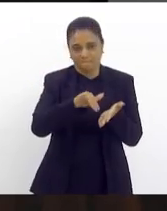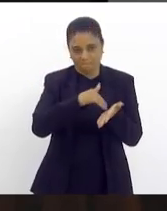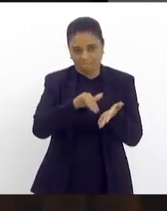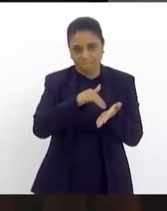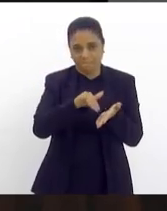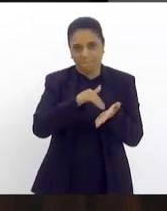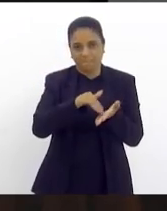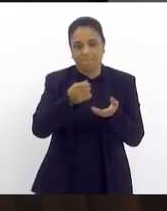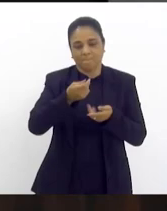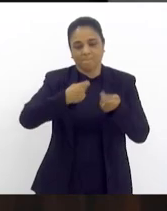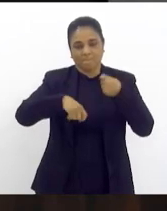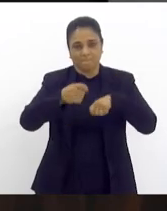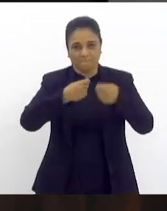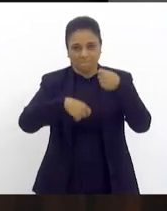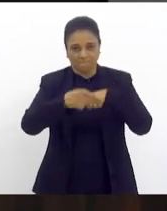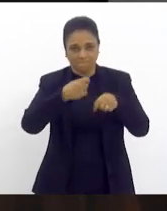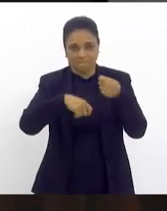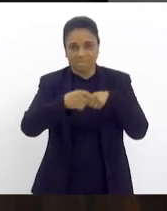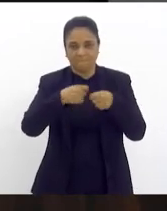de Administração,